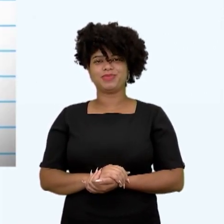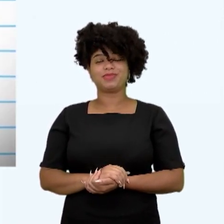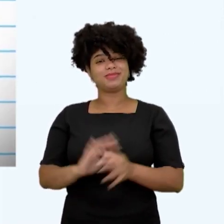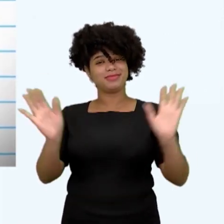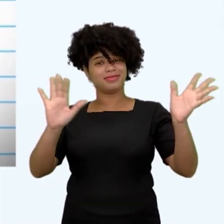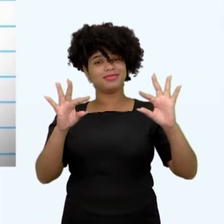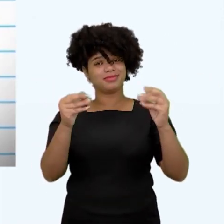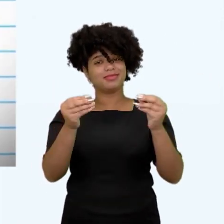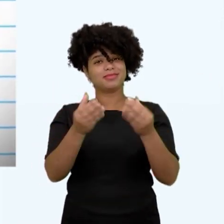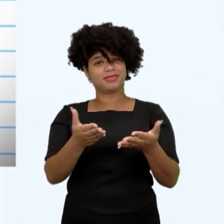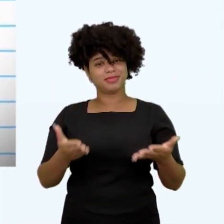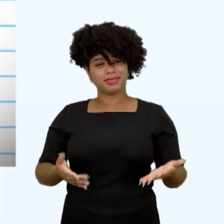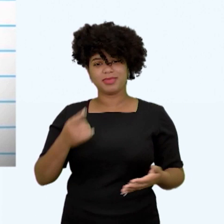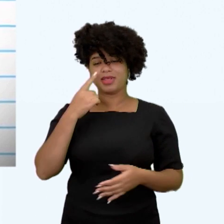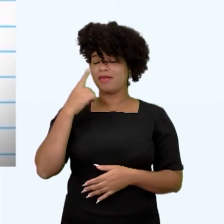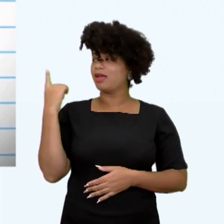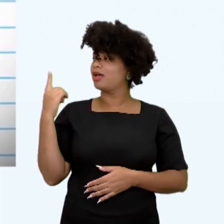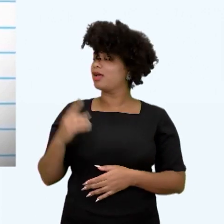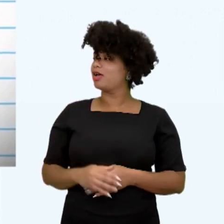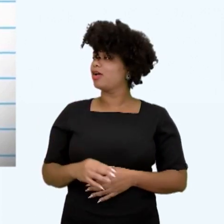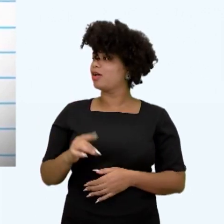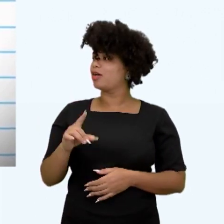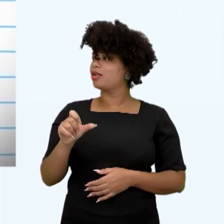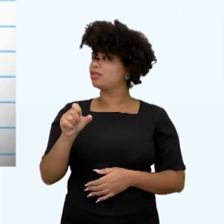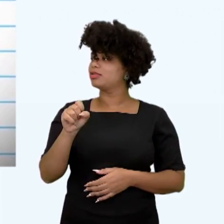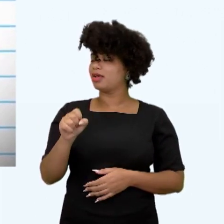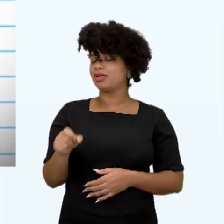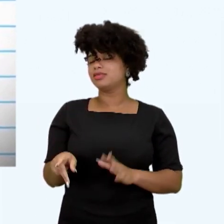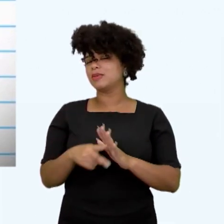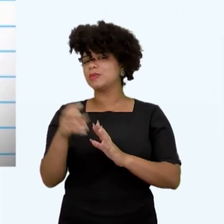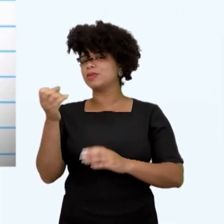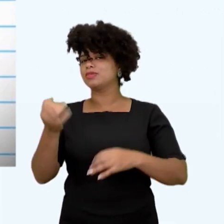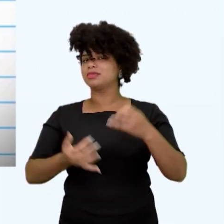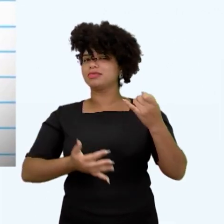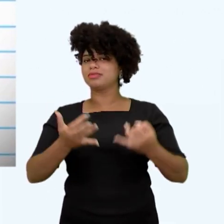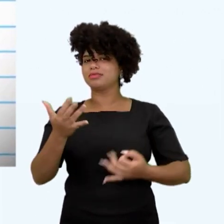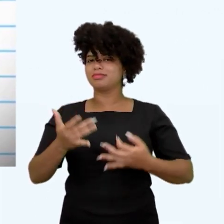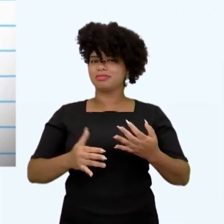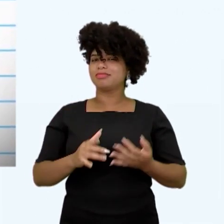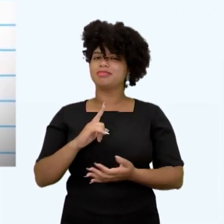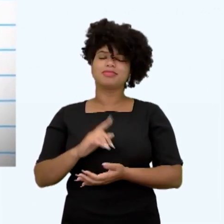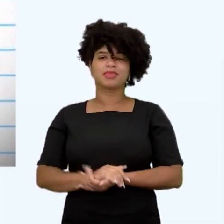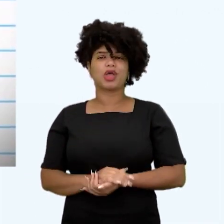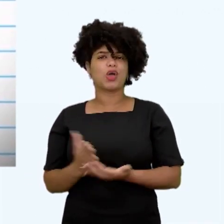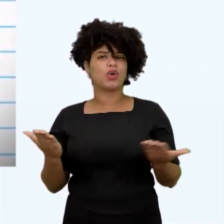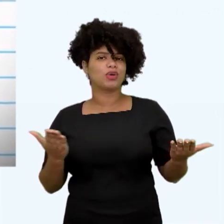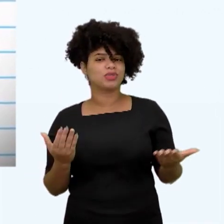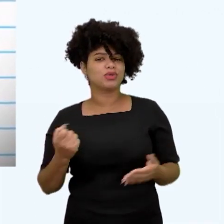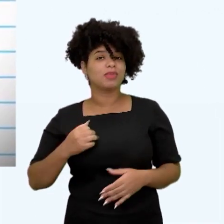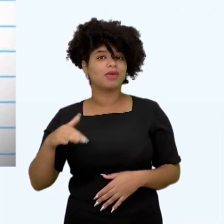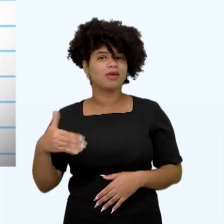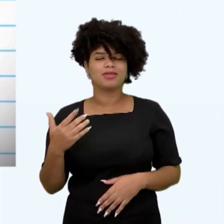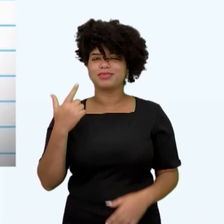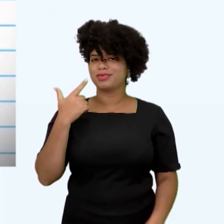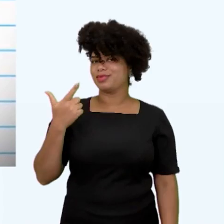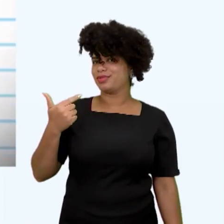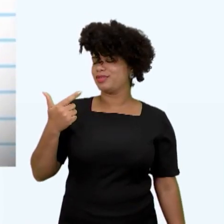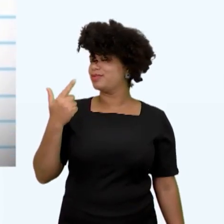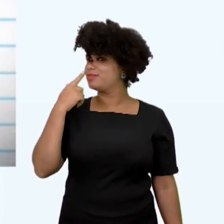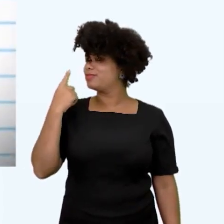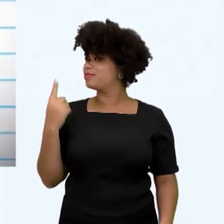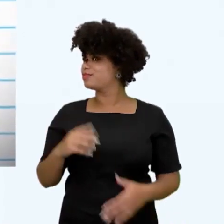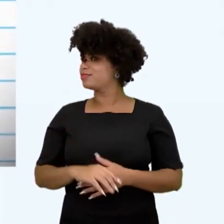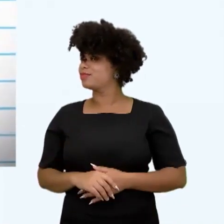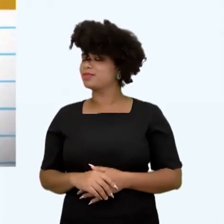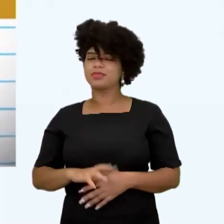Olá, sejam bem-vindos à série especial do IBGE Explica sobre os Objetivos de Desenvolvimento Sustentável. Hoje é a vez do objetivo número 12. O